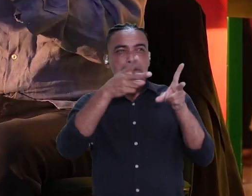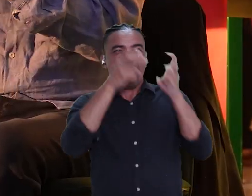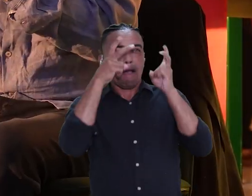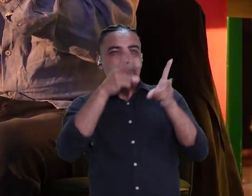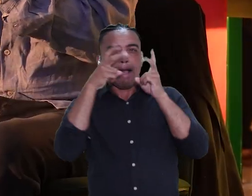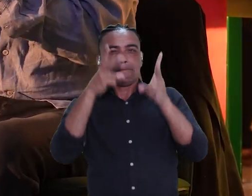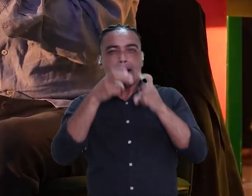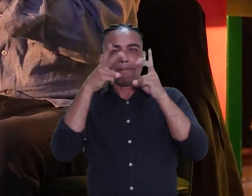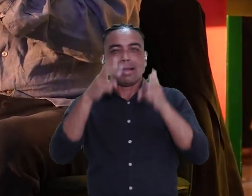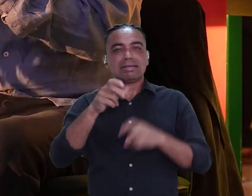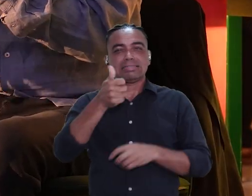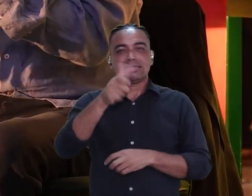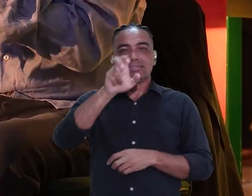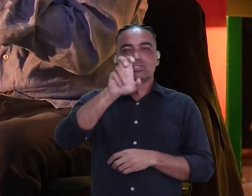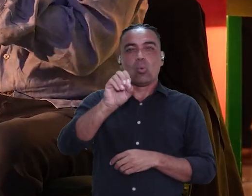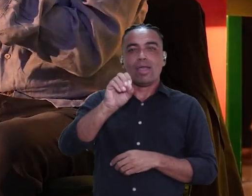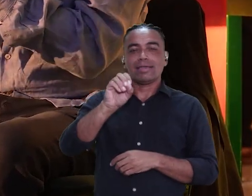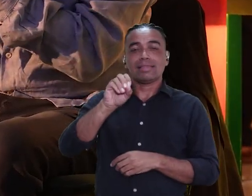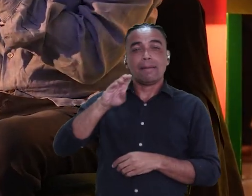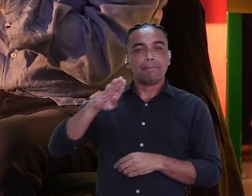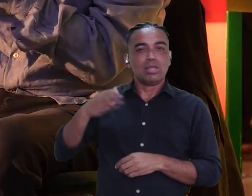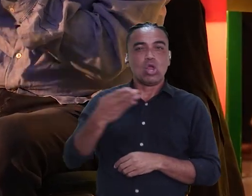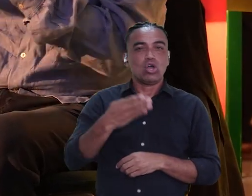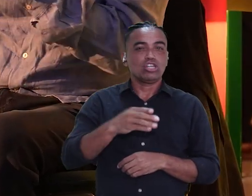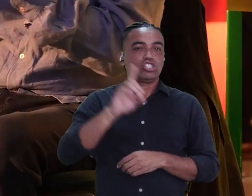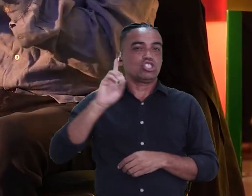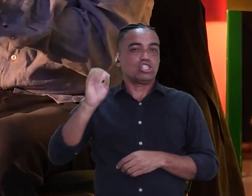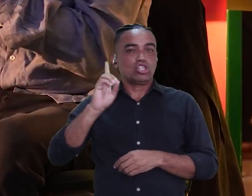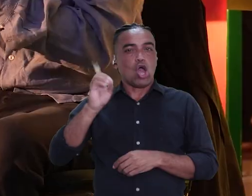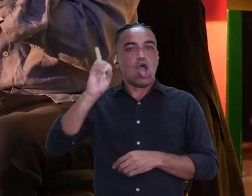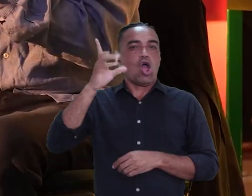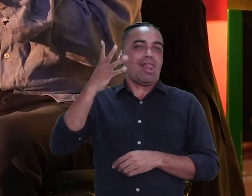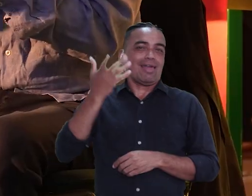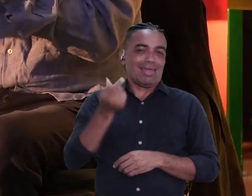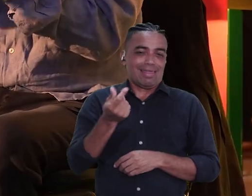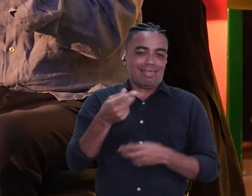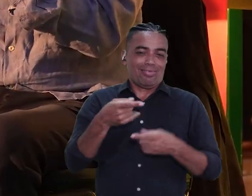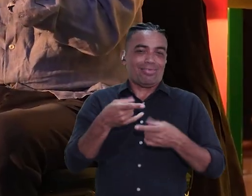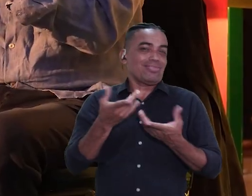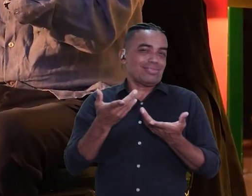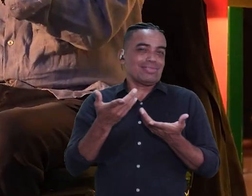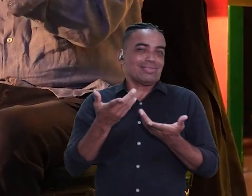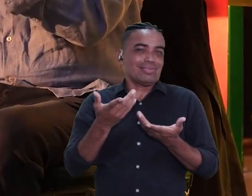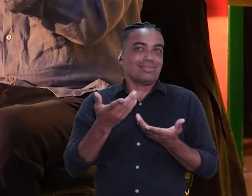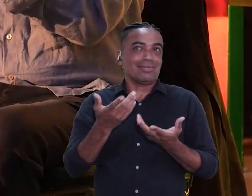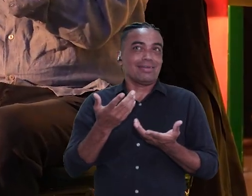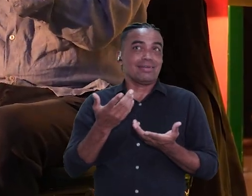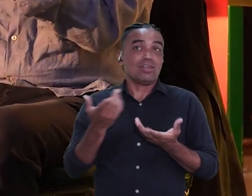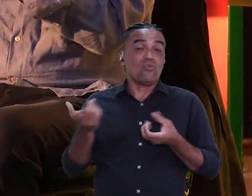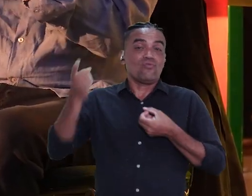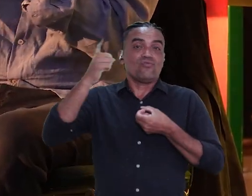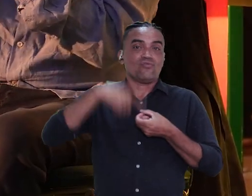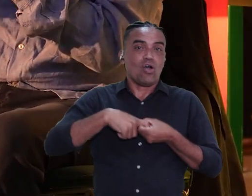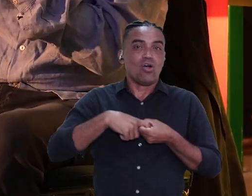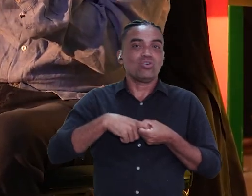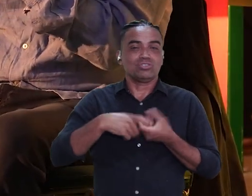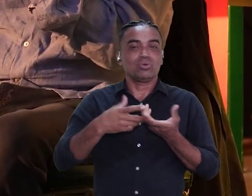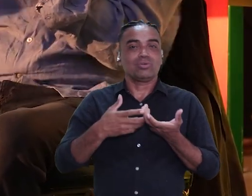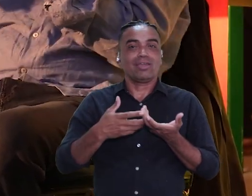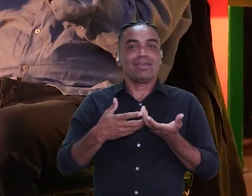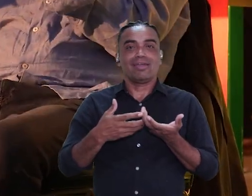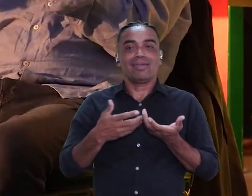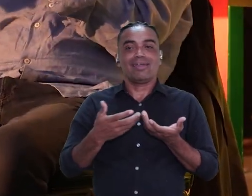os 150 bilhões de dólares previstos, não sei o que, as divisas, tudo isso é que volta na forma